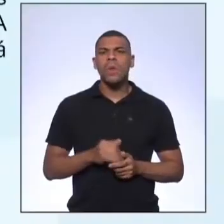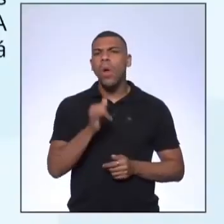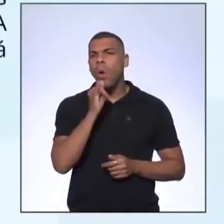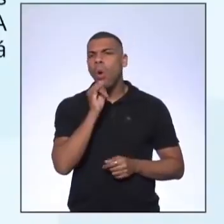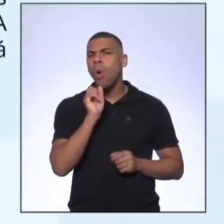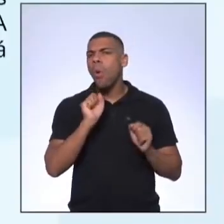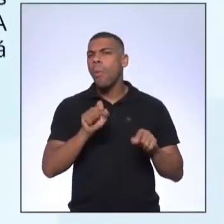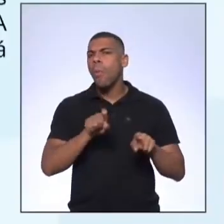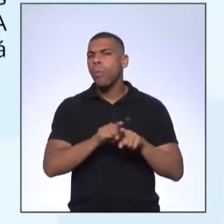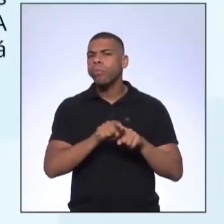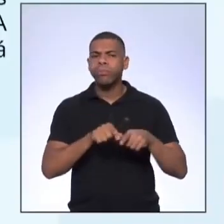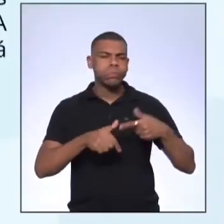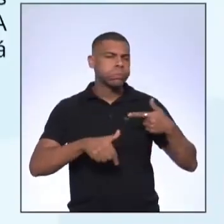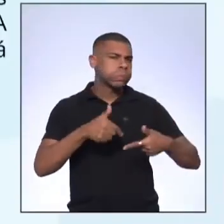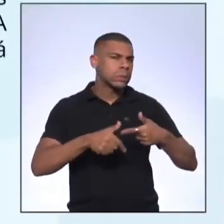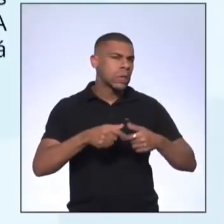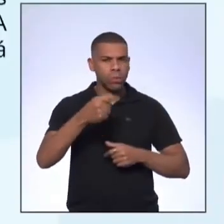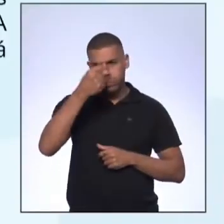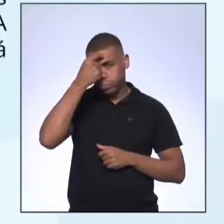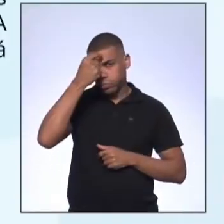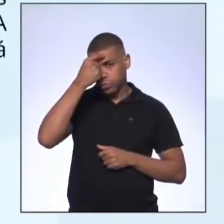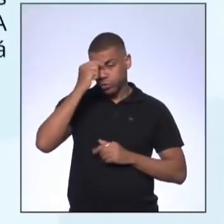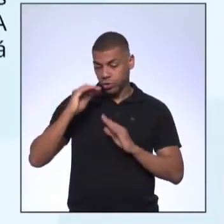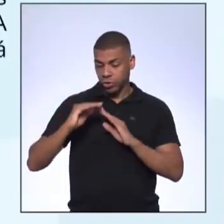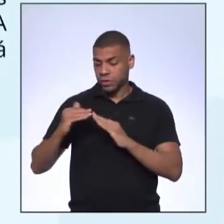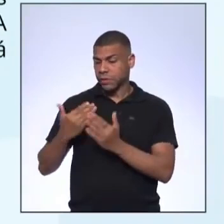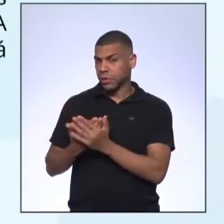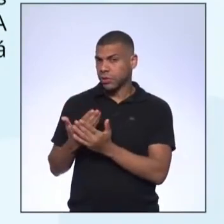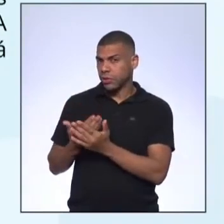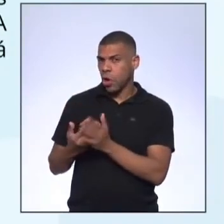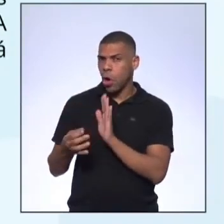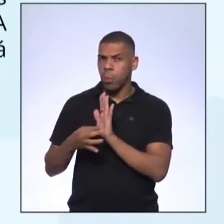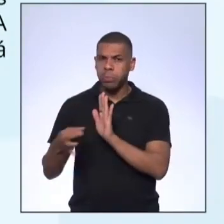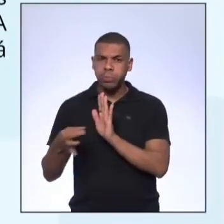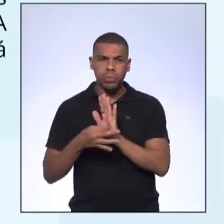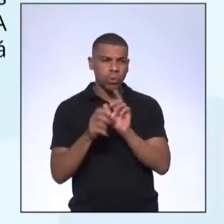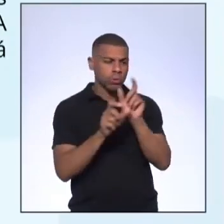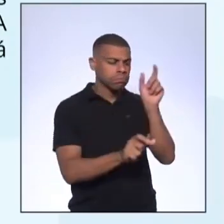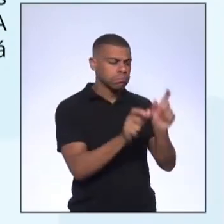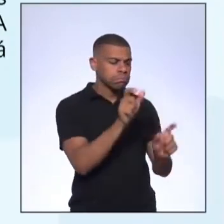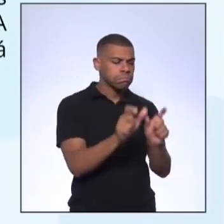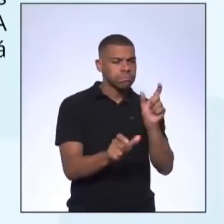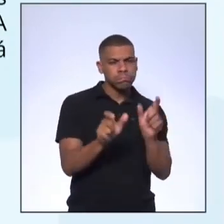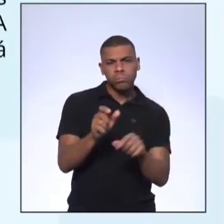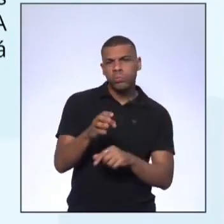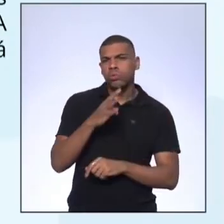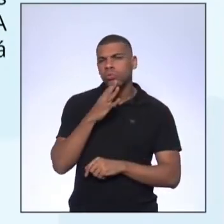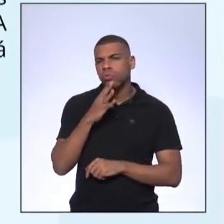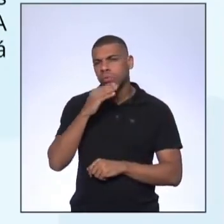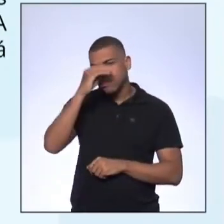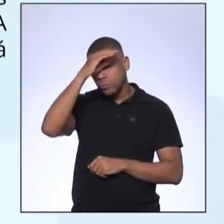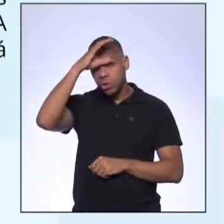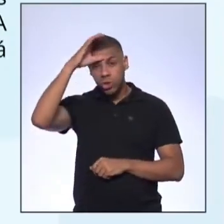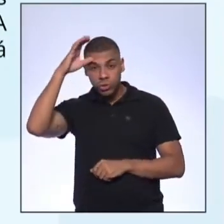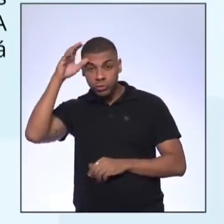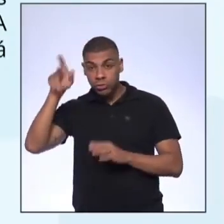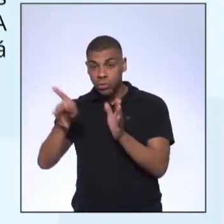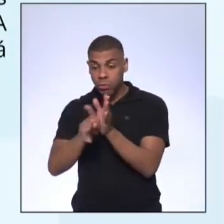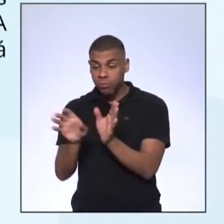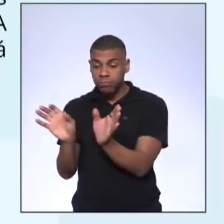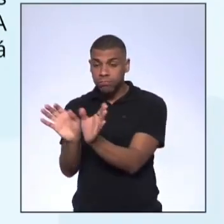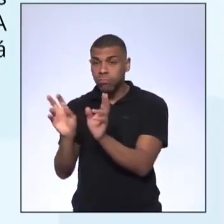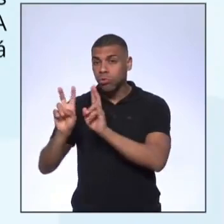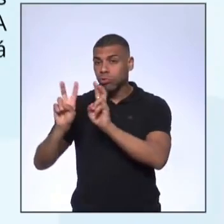Seria necessário um trabalho de conscientização nas escolas, depoimentos de pessoas com conhecimento na área, como forma de prevenir